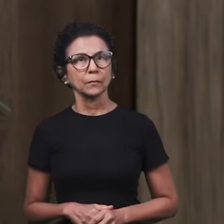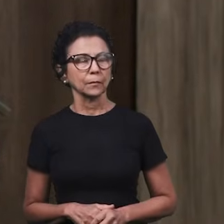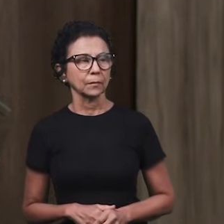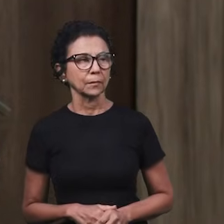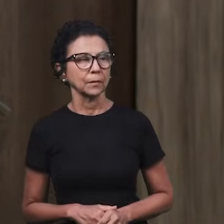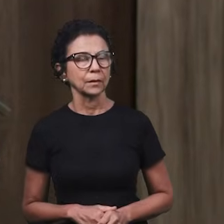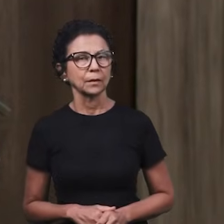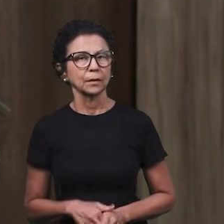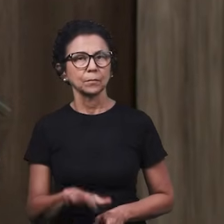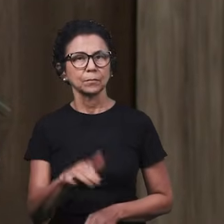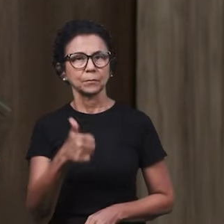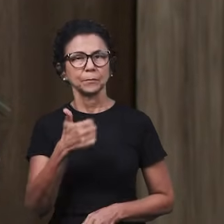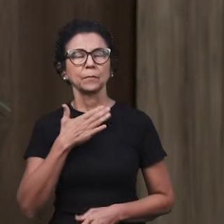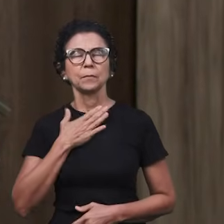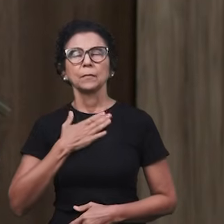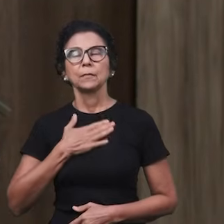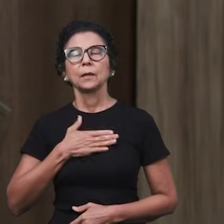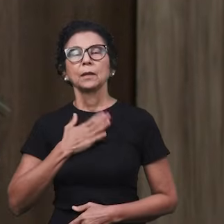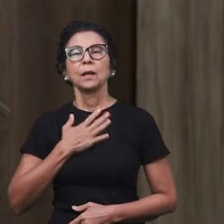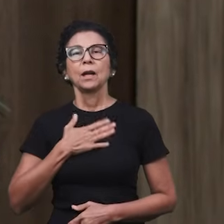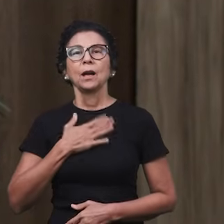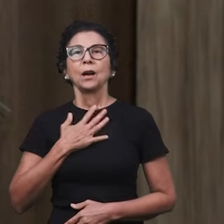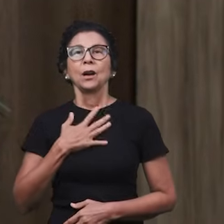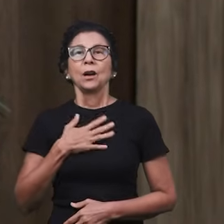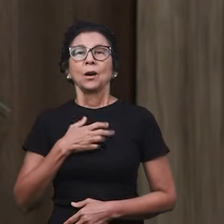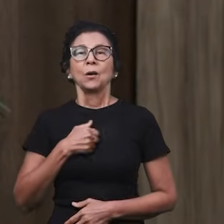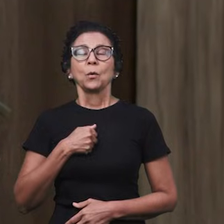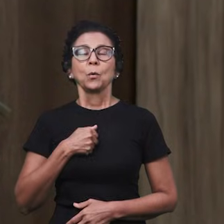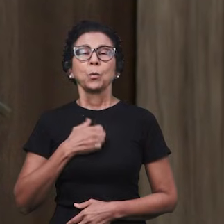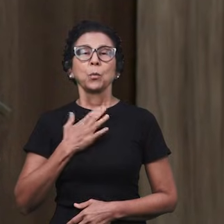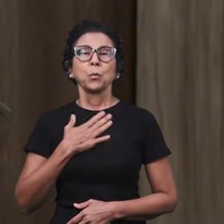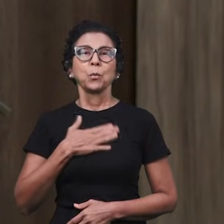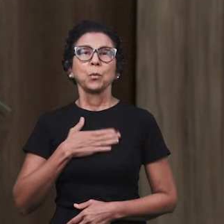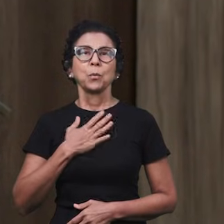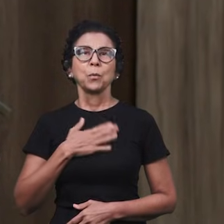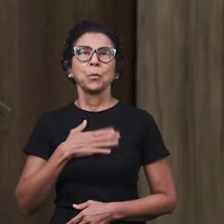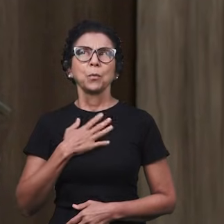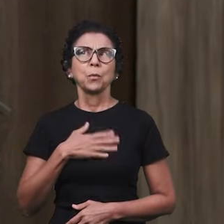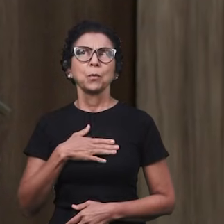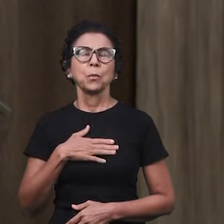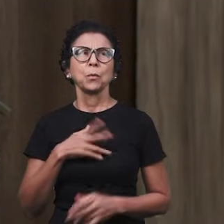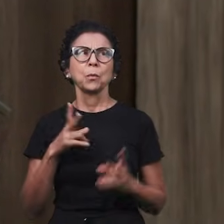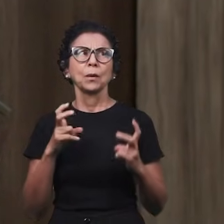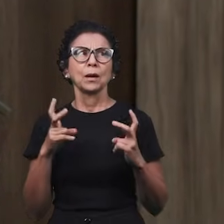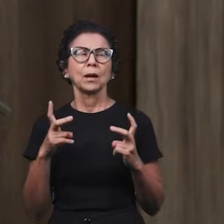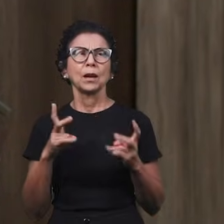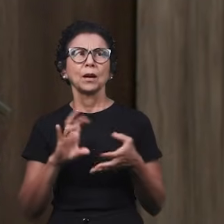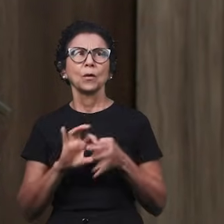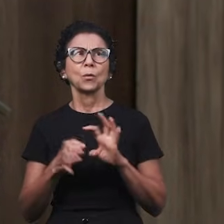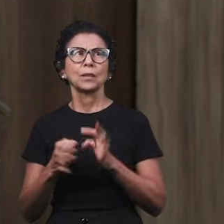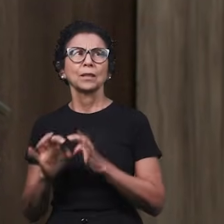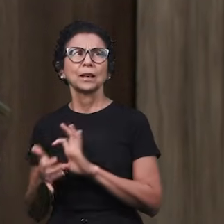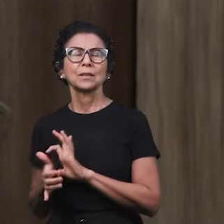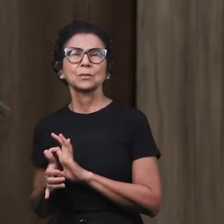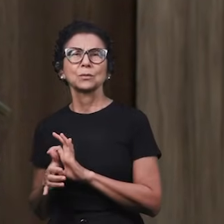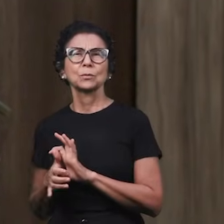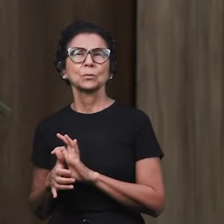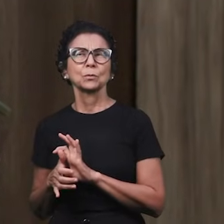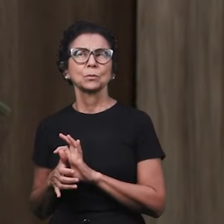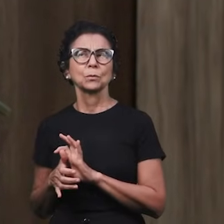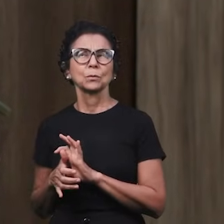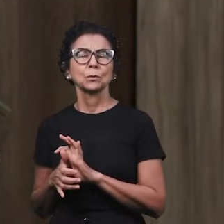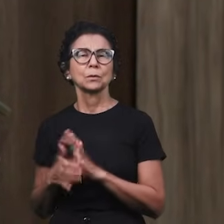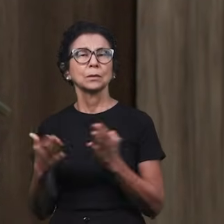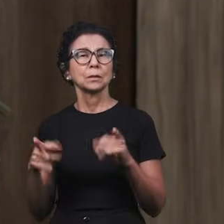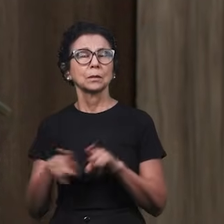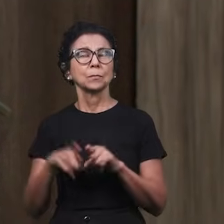respira, primeiro respira, né? Sim. Ouviu, falou muito rápido, um contexto que não estou conseguindo, pega o contexto, pega o teu profético e traz isso,